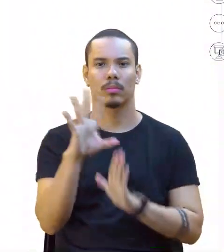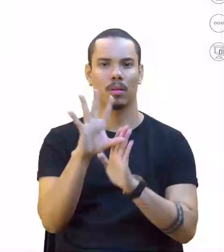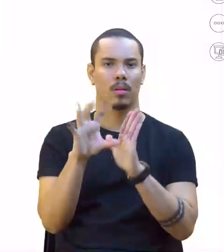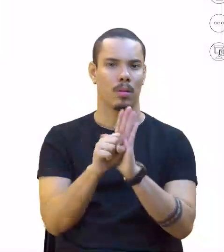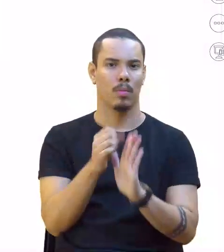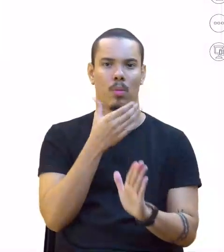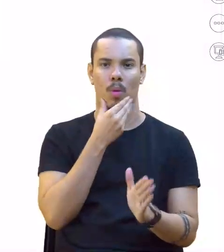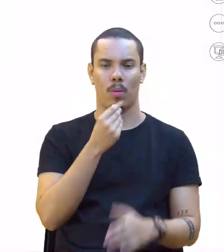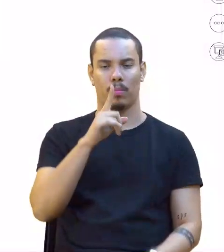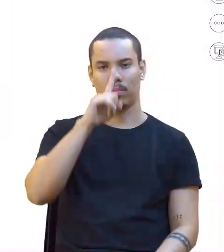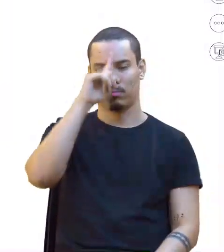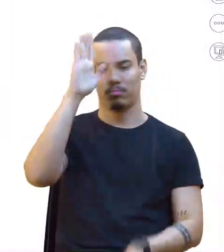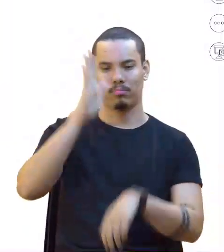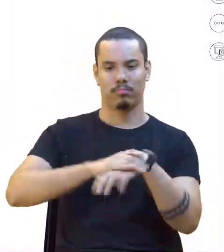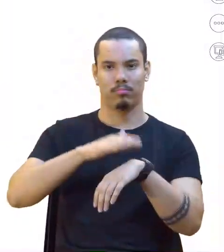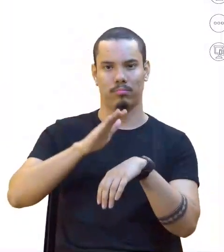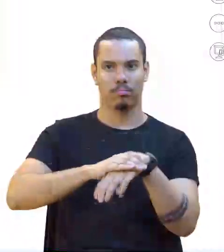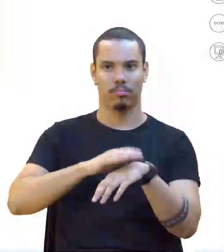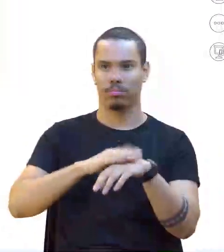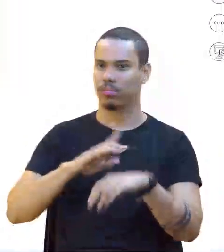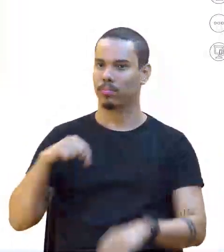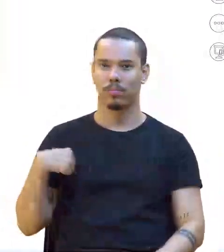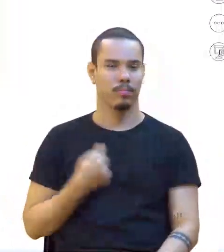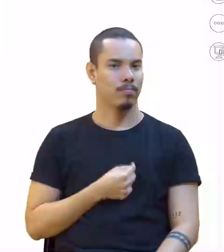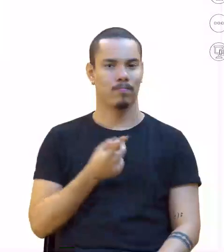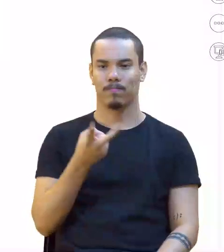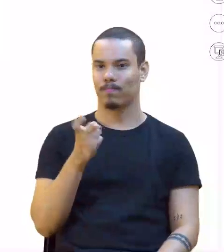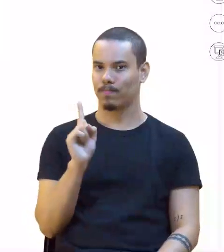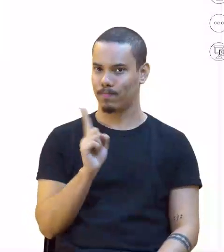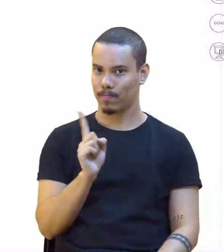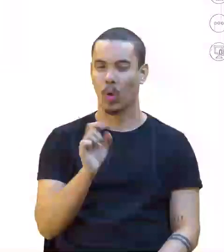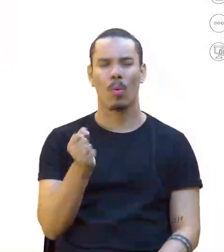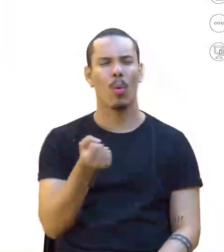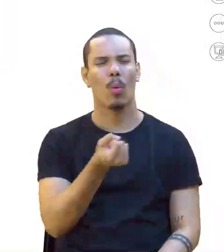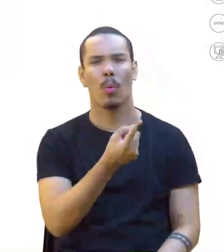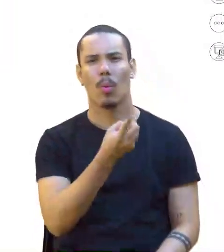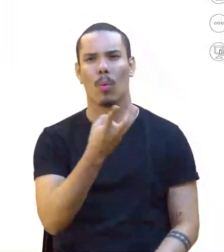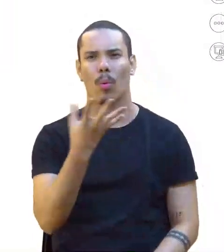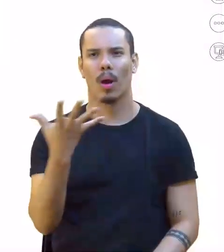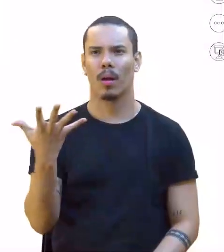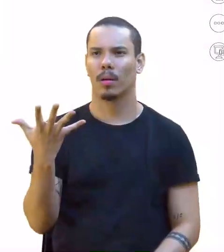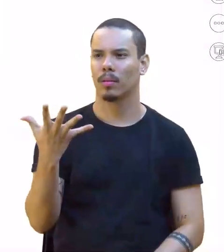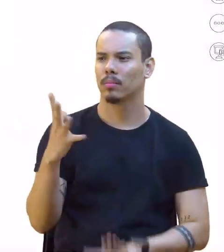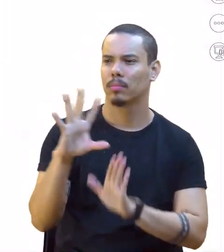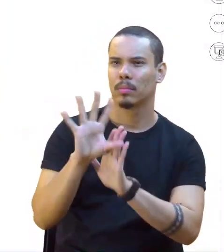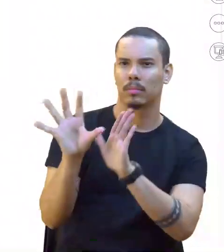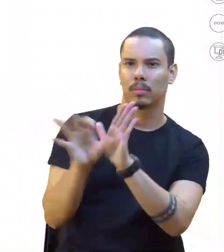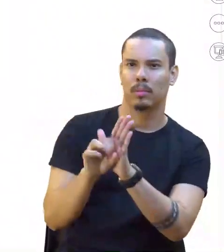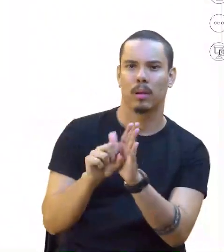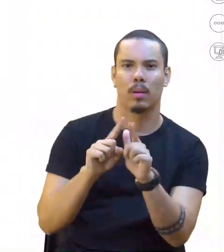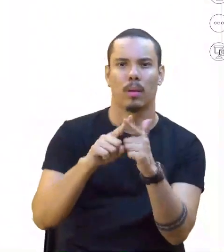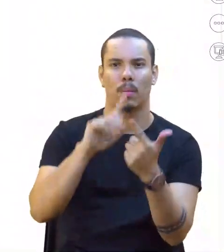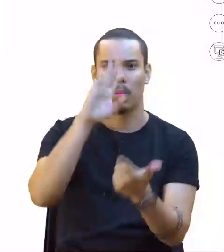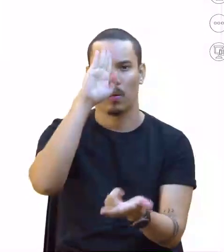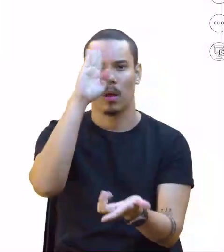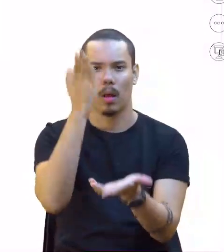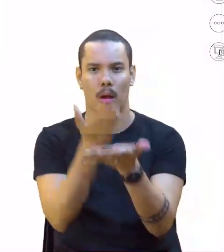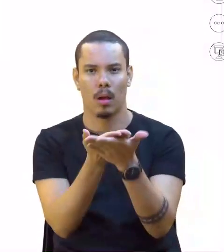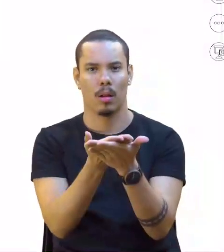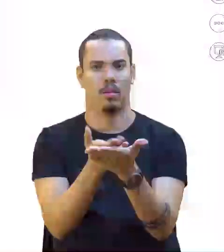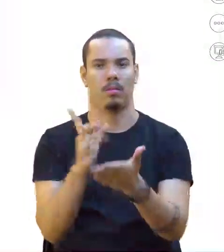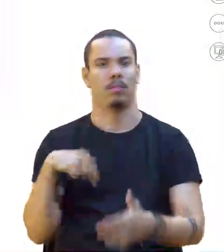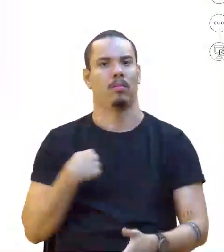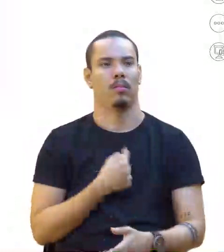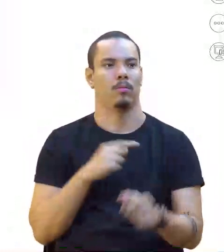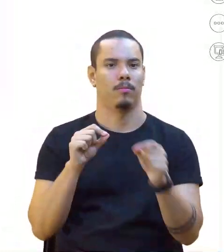Quantos símbolos e a gente não percebe? Quantos símbolos pequenos, crenças, a gente constrói, o